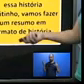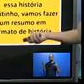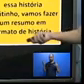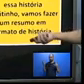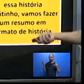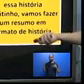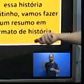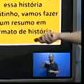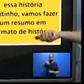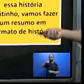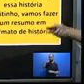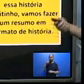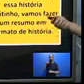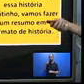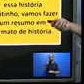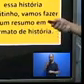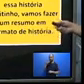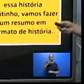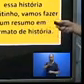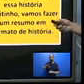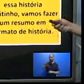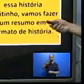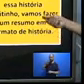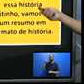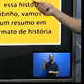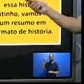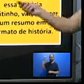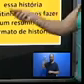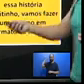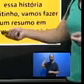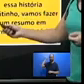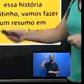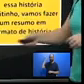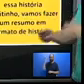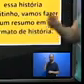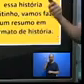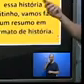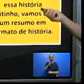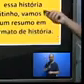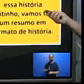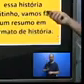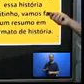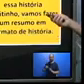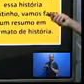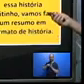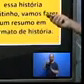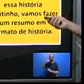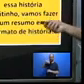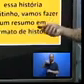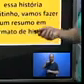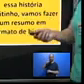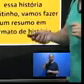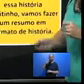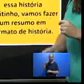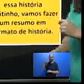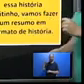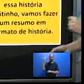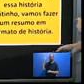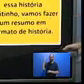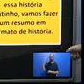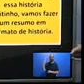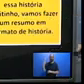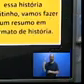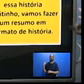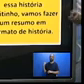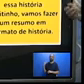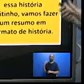mapa muito antigo do Brasil, um dos primeiros mapas que fizeram aí do Brasil, né?